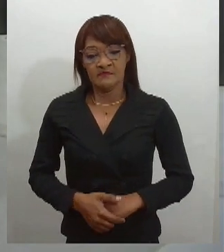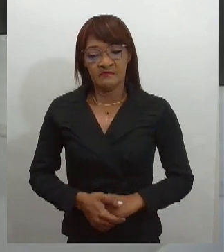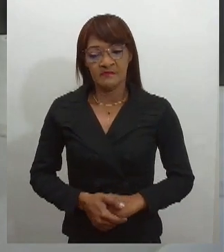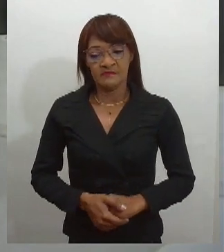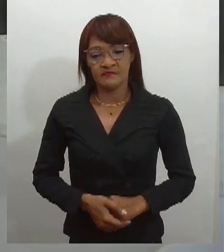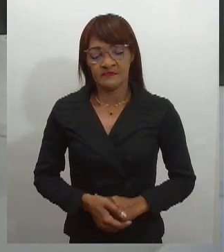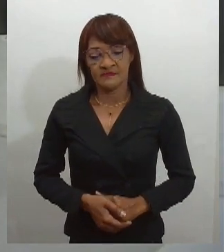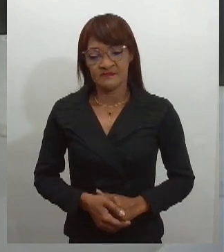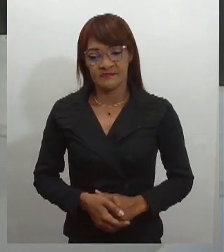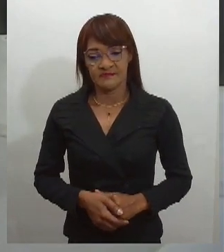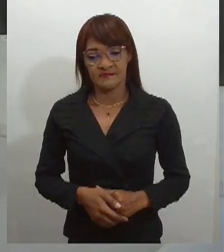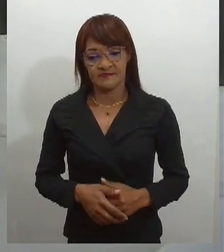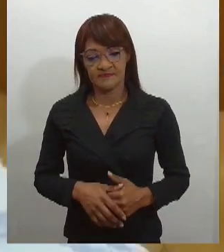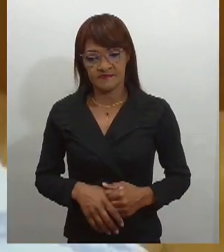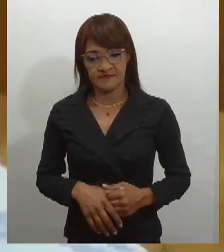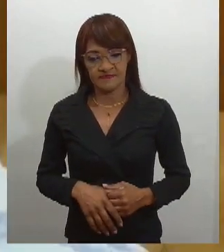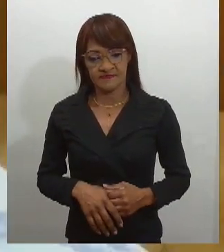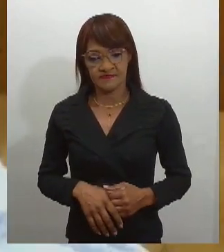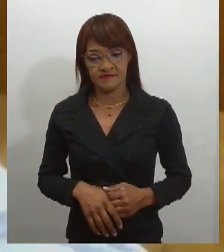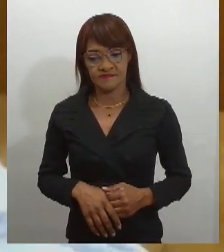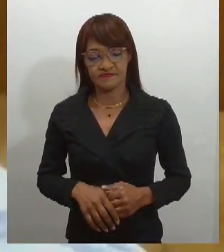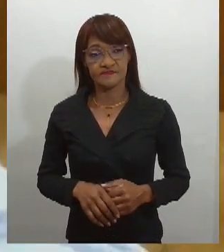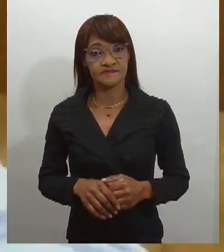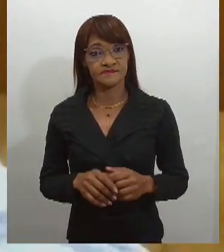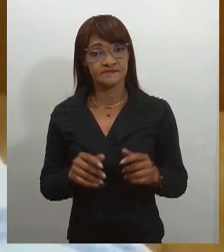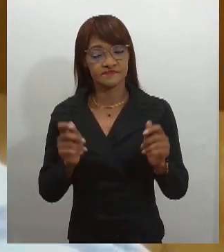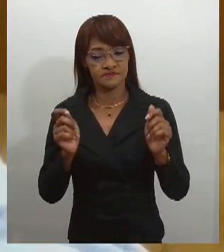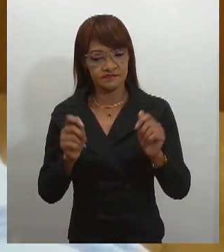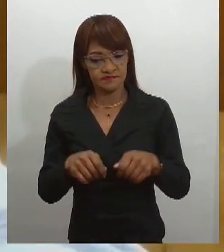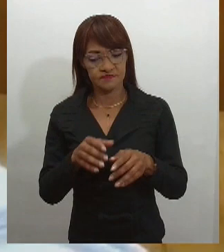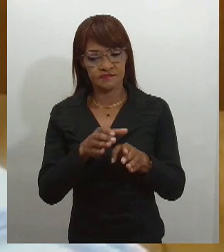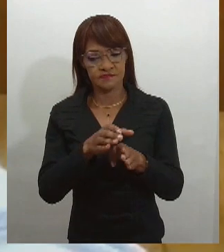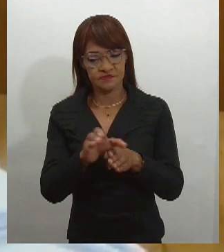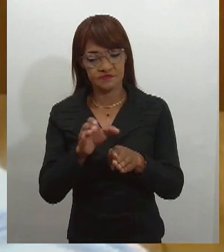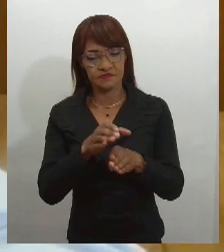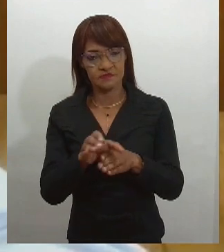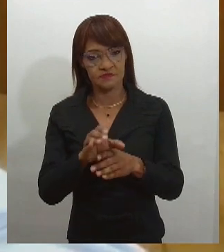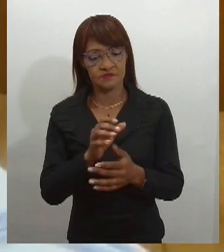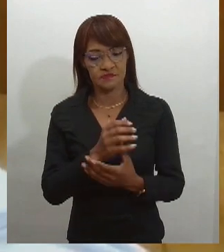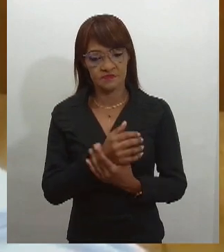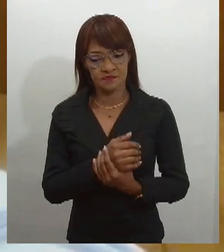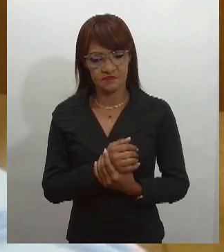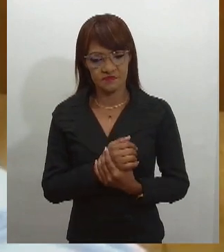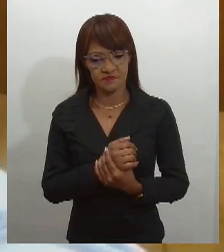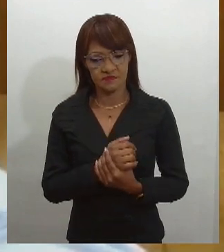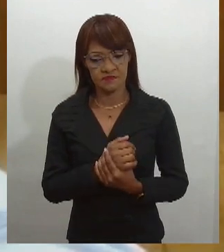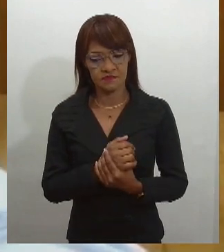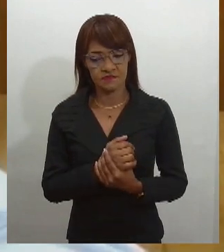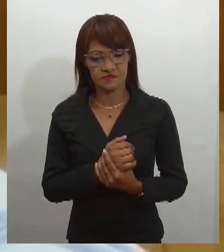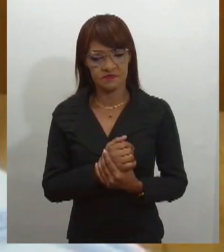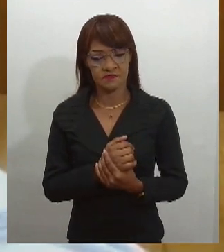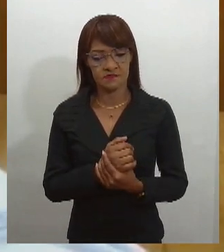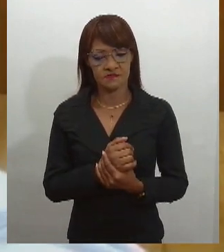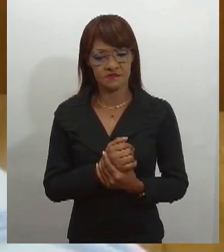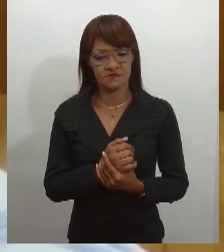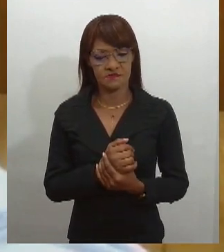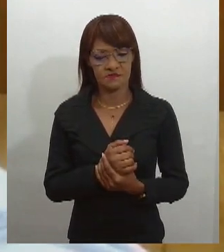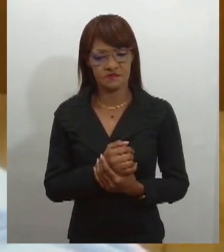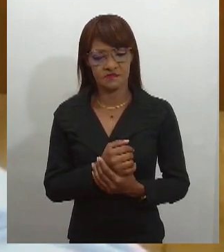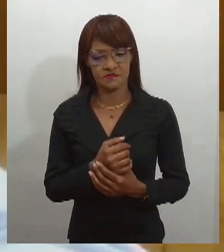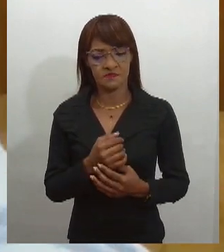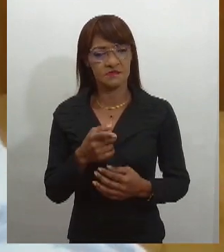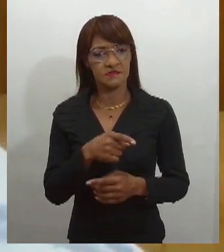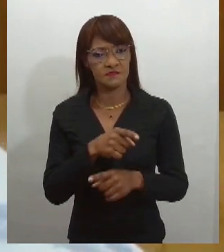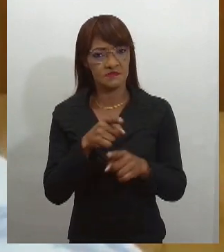Assim, podemos dar um conselho para o consumidor no sentido amplo nacional, não só aqui quem nos assiste em Sergipe.